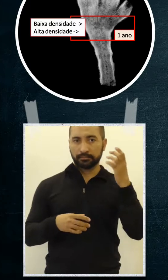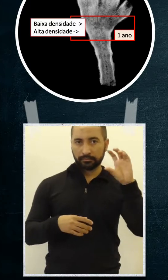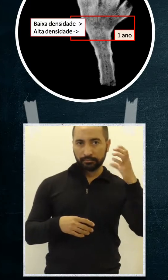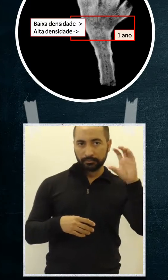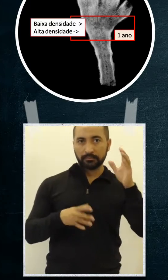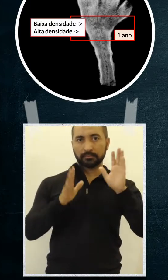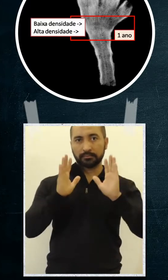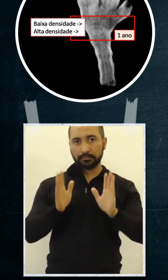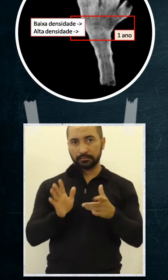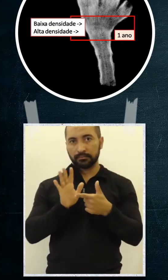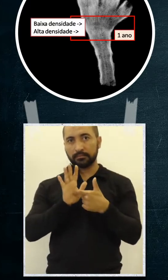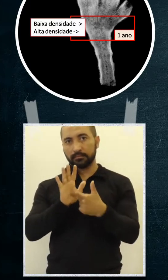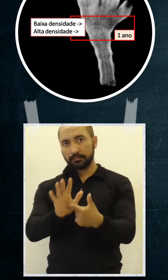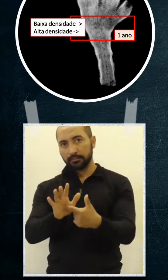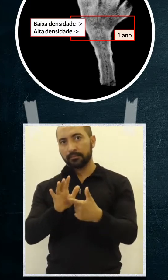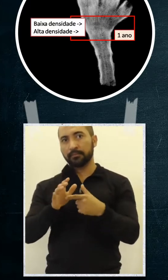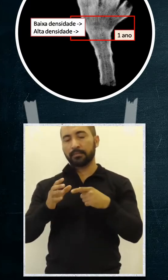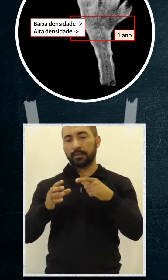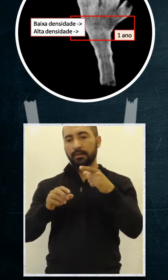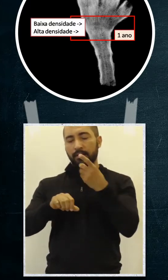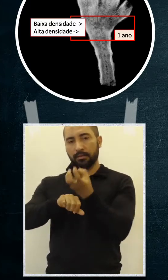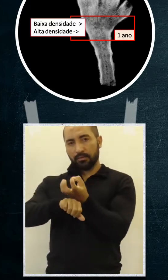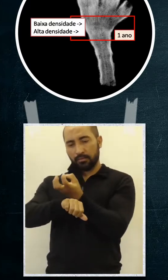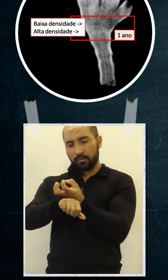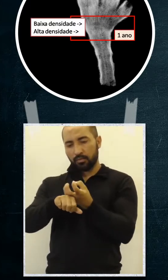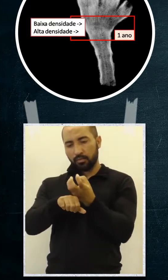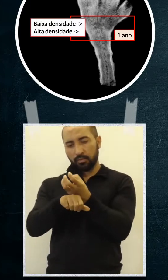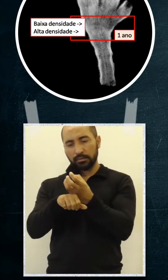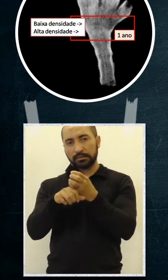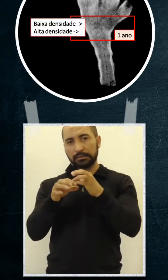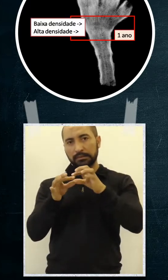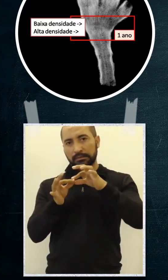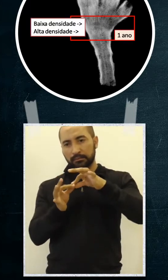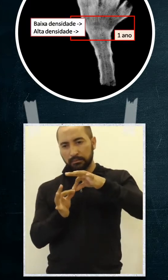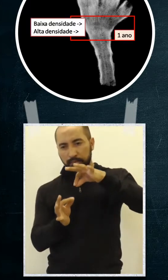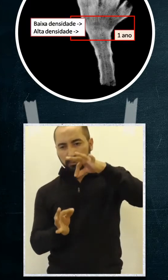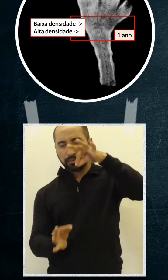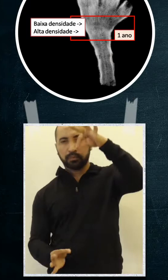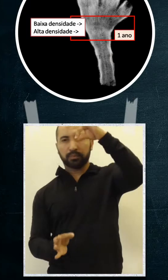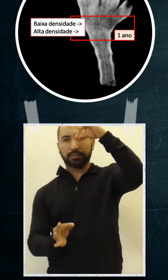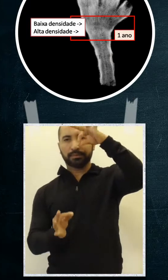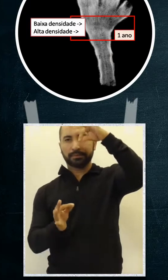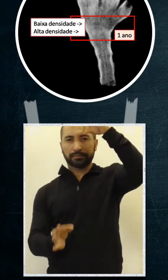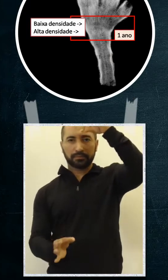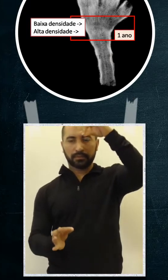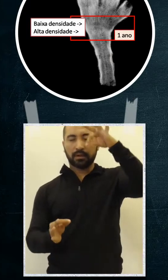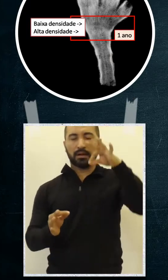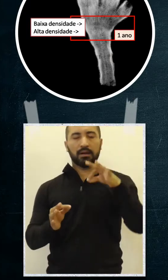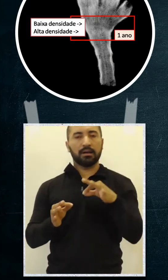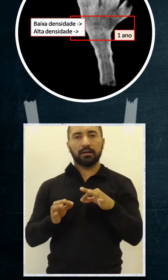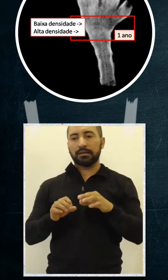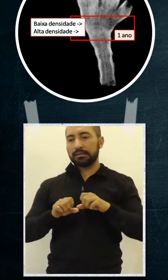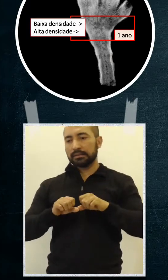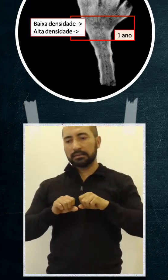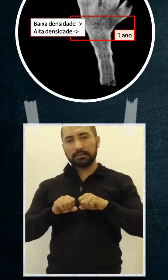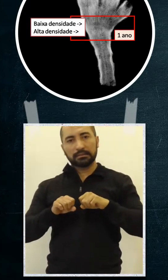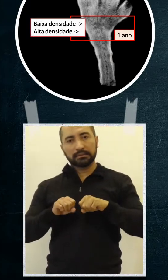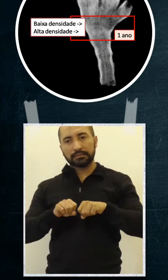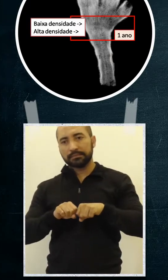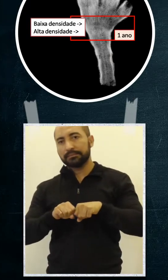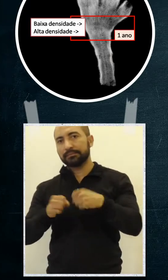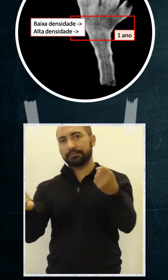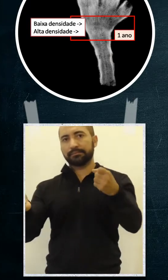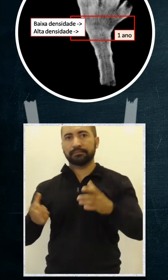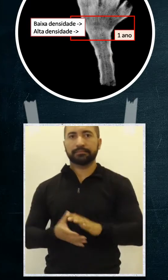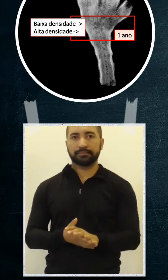apresenta um crescimento forçado, sem condições de calcificar o esperado para que se mantenha denso, tem sido documentado principalmente em ambientes poluídos e